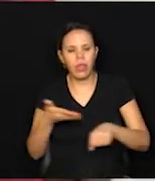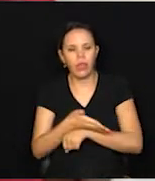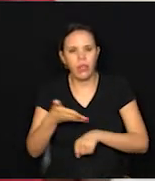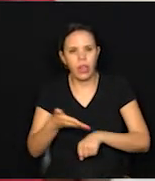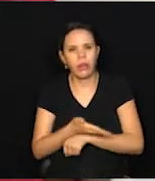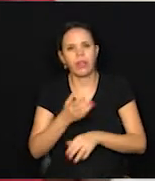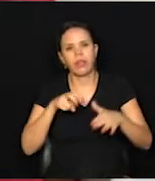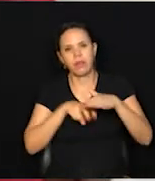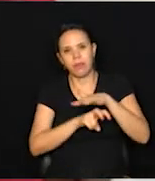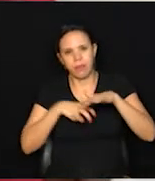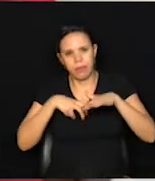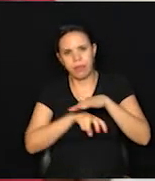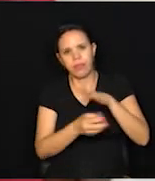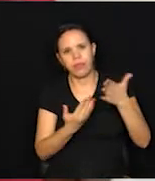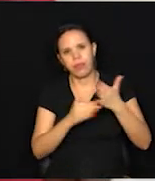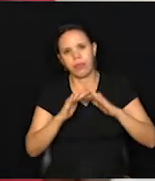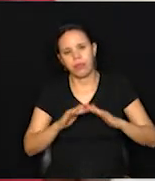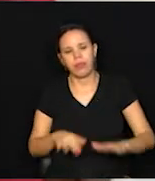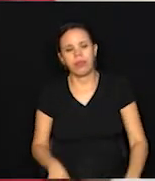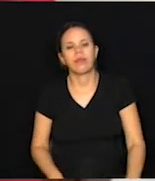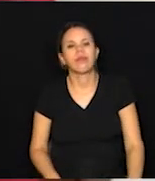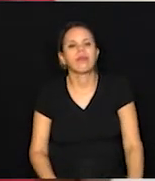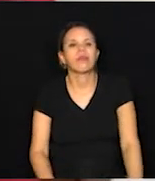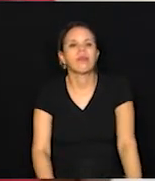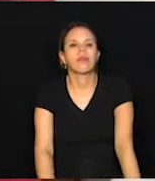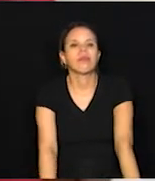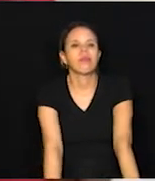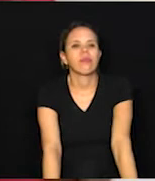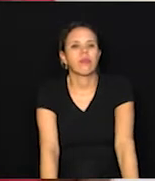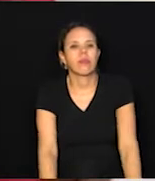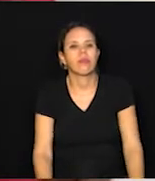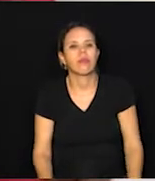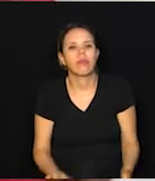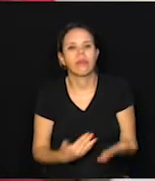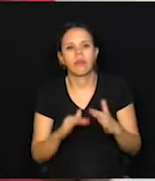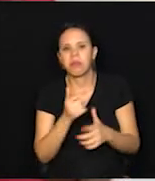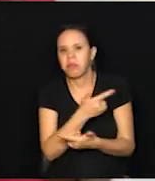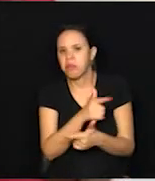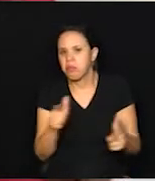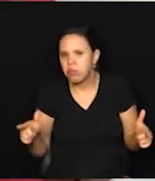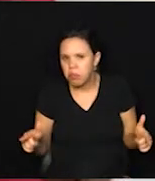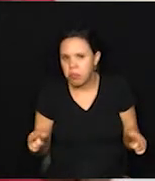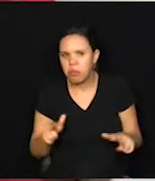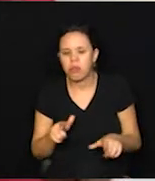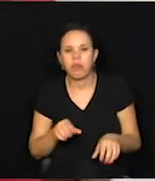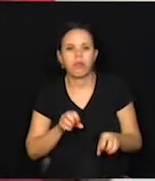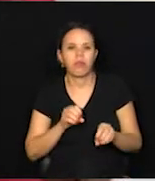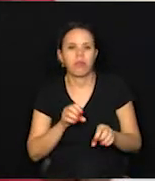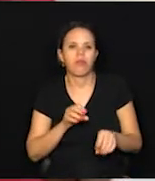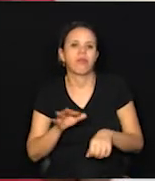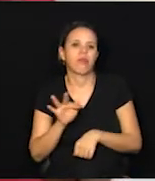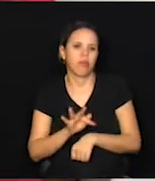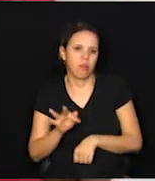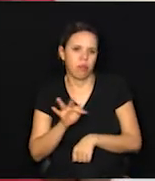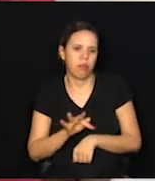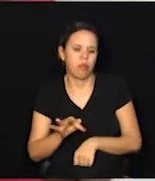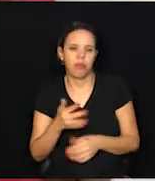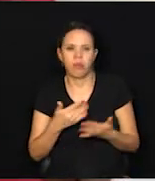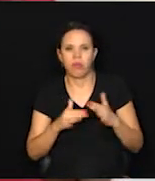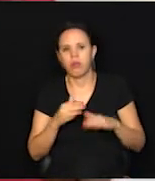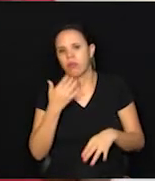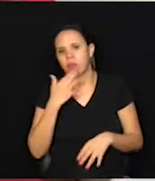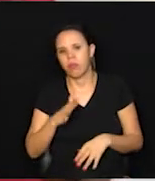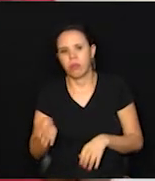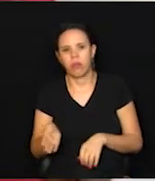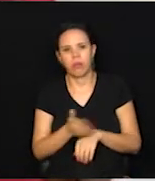creche, que frequenta muitas vezes escolas que não têm ainda ensino formal, são crianças antes